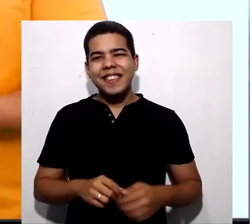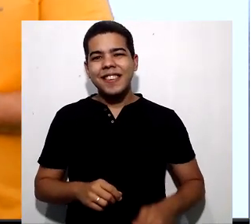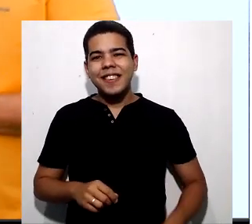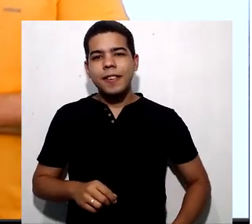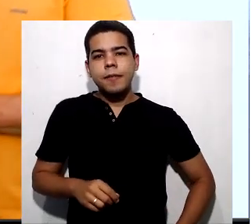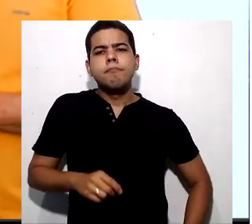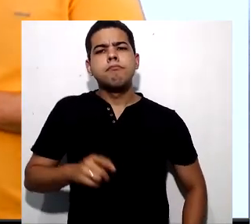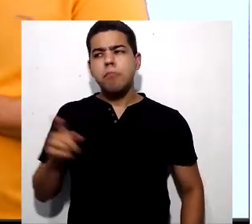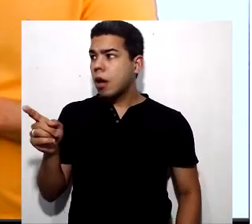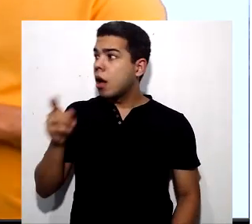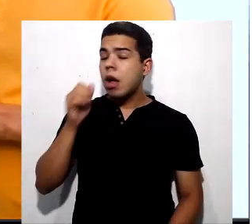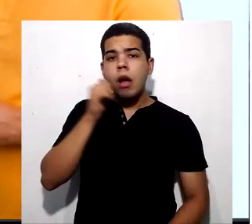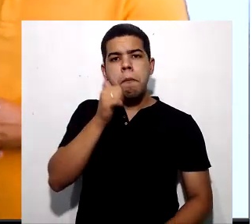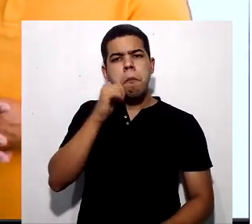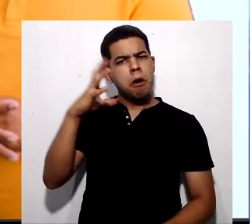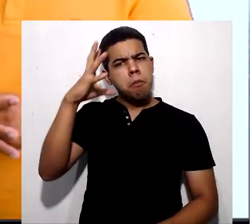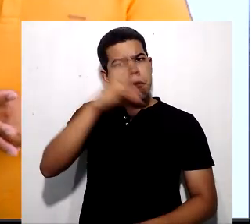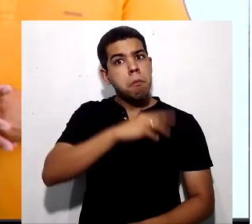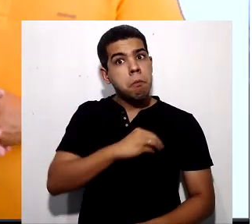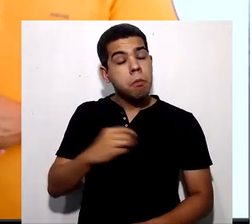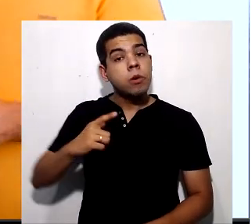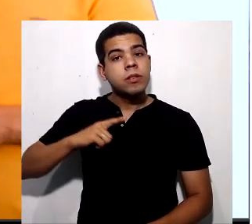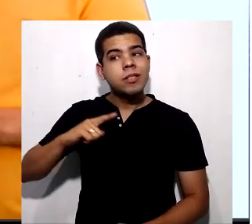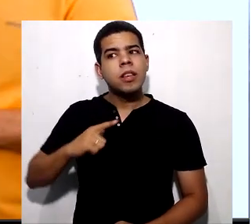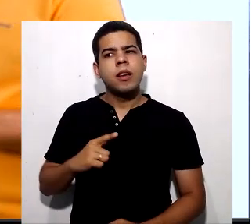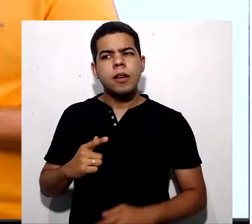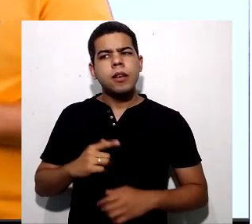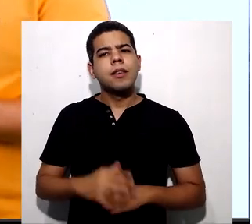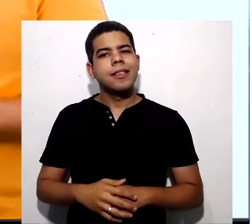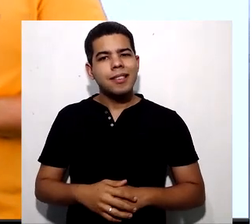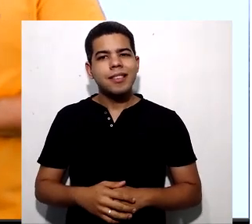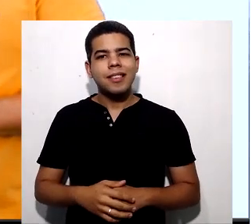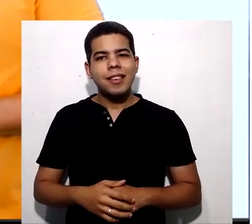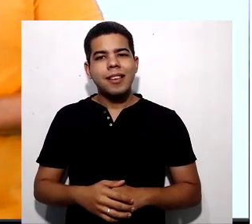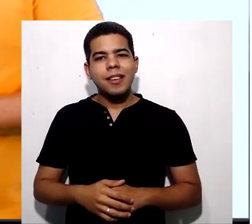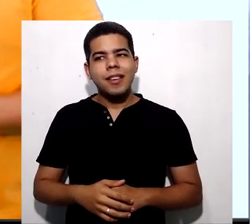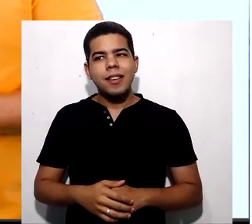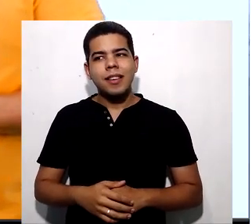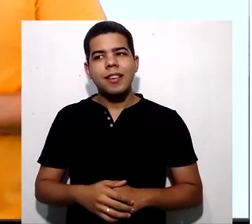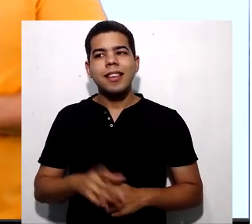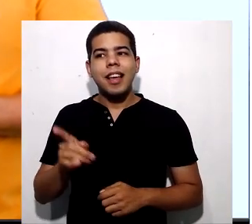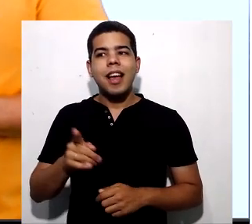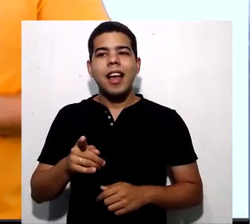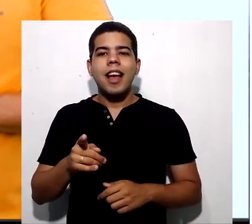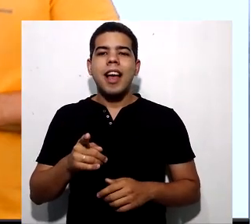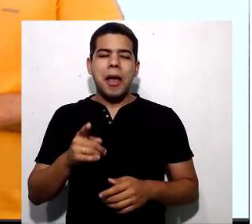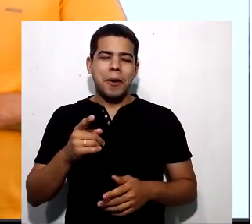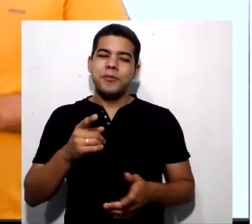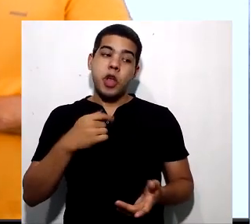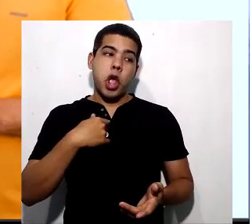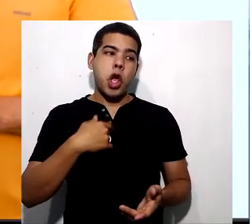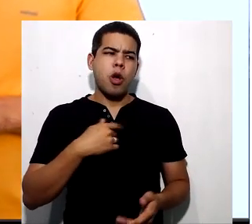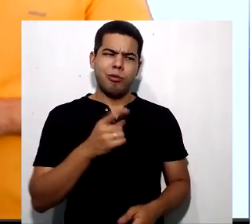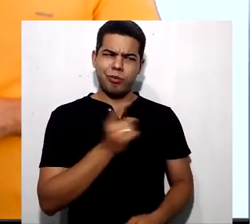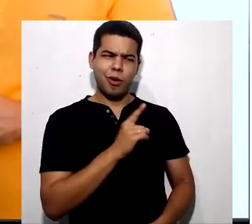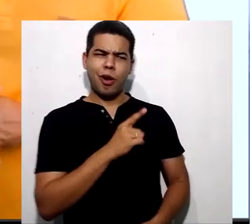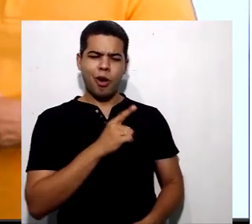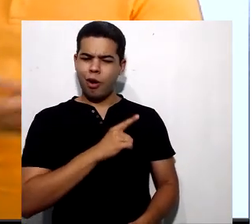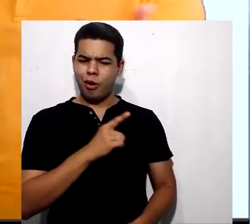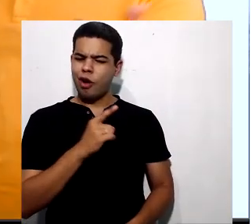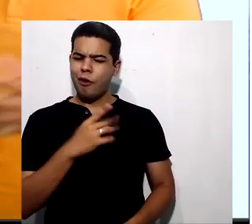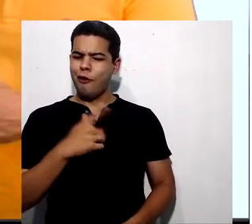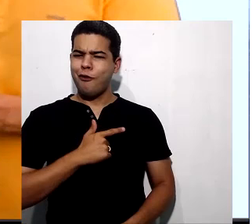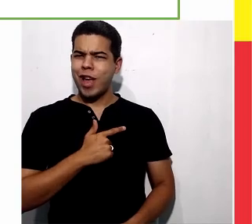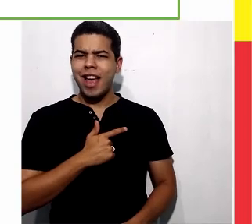era uma mulher muito bonita, viu? Ela era muito bonita. Muito bonita. Esse ponto aí é inegável. E a primeira obra dela... Que